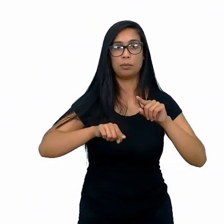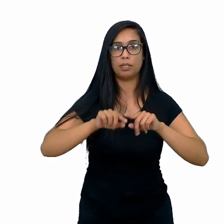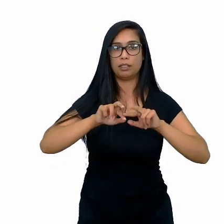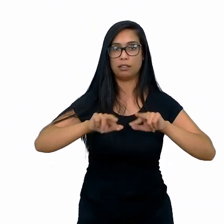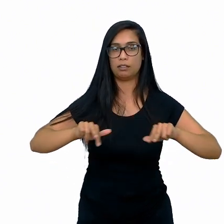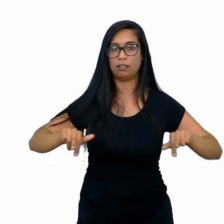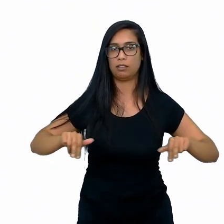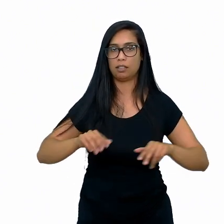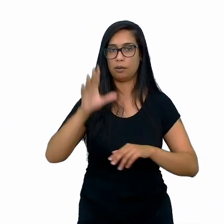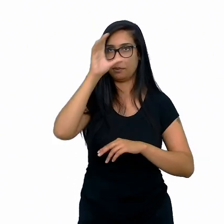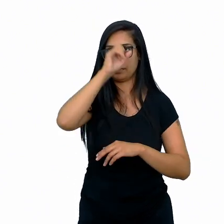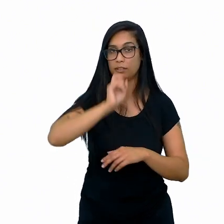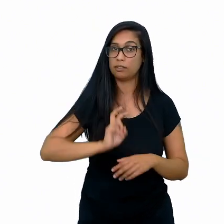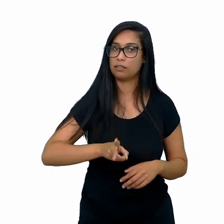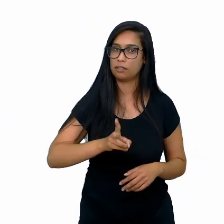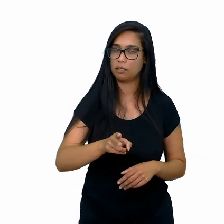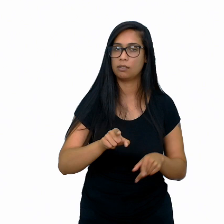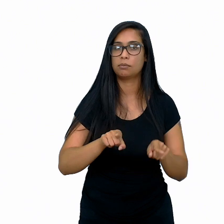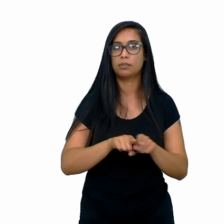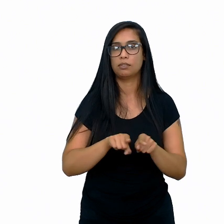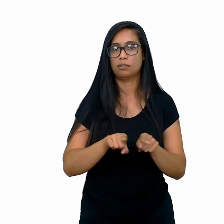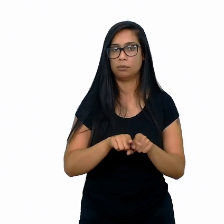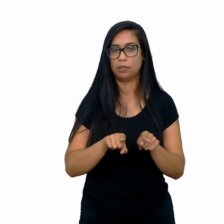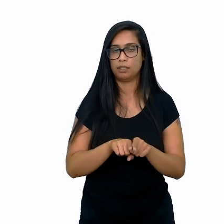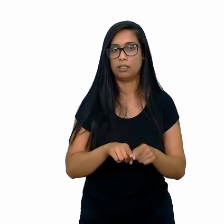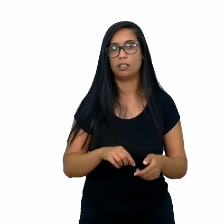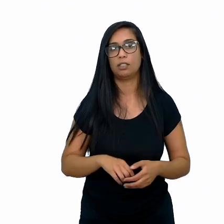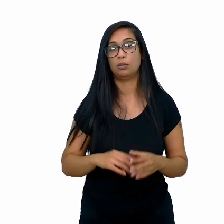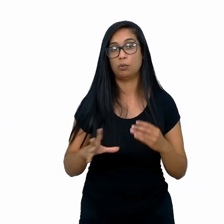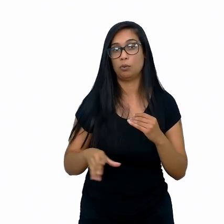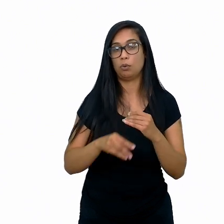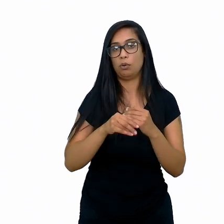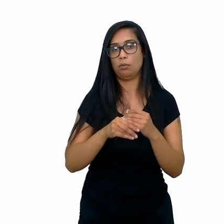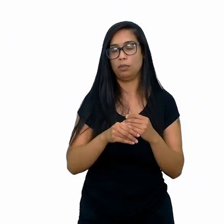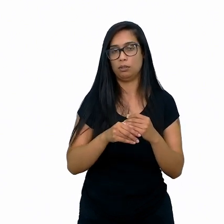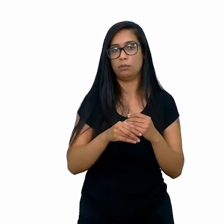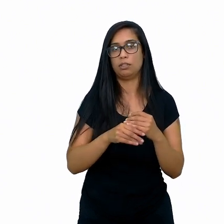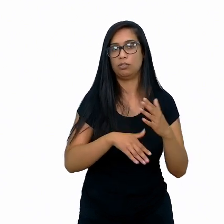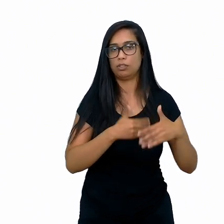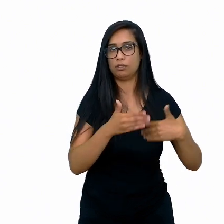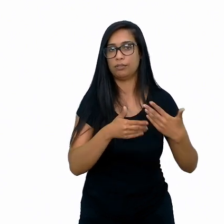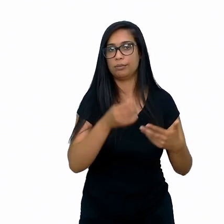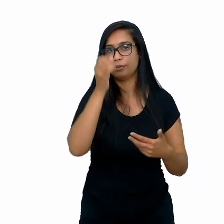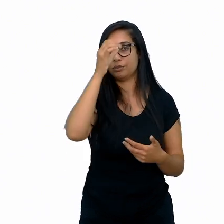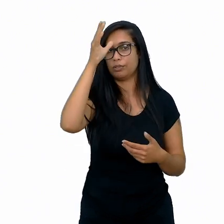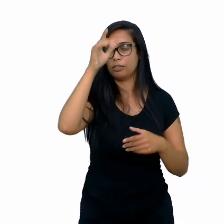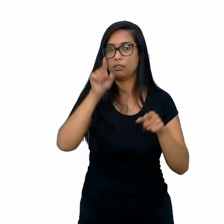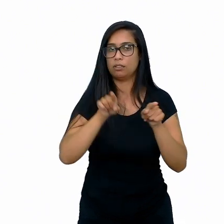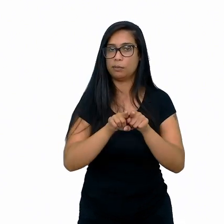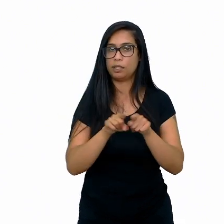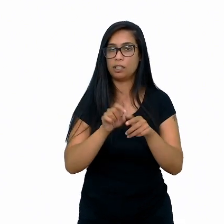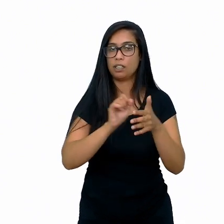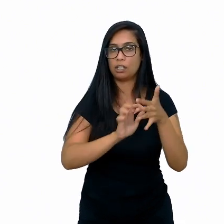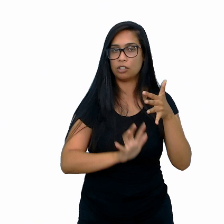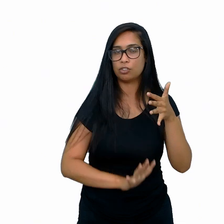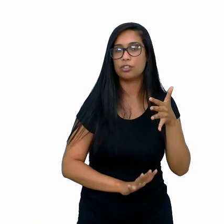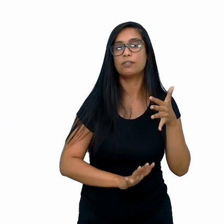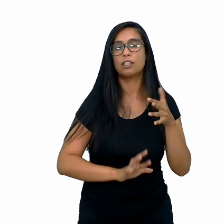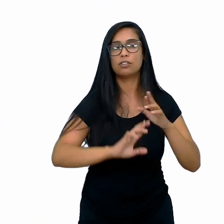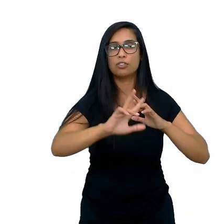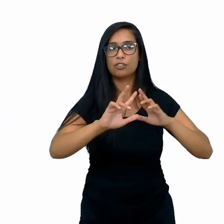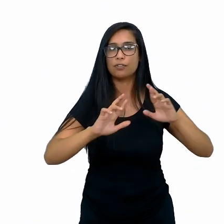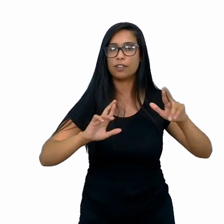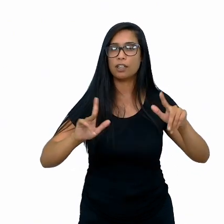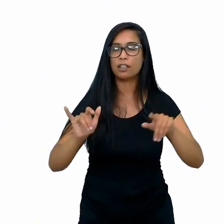na metodologia das sequências didáticas, planejar, então, atividades personalizadas,